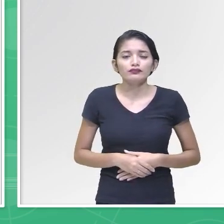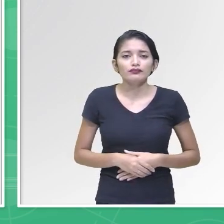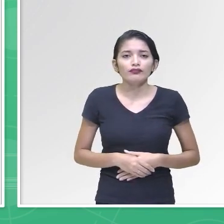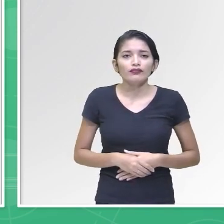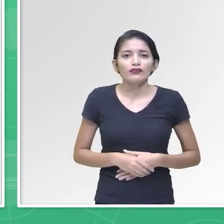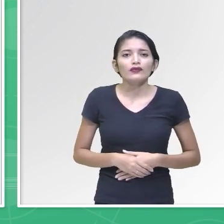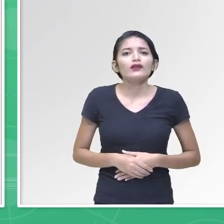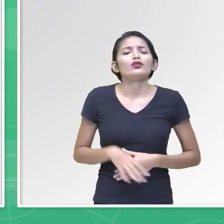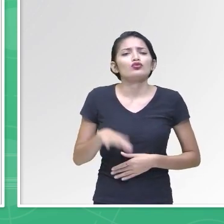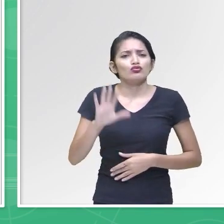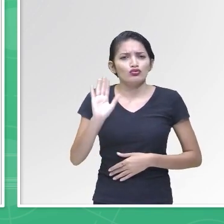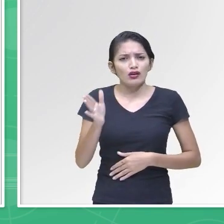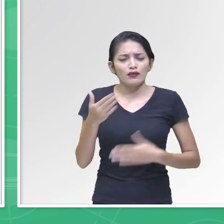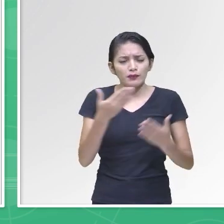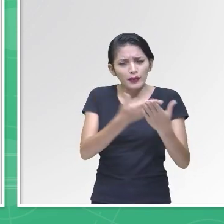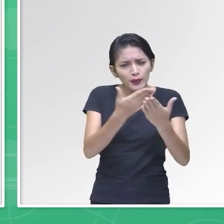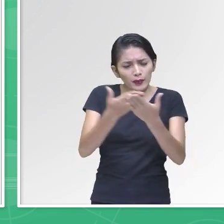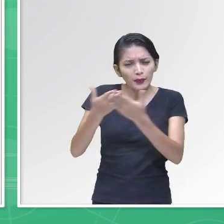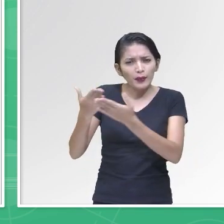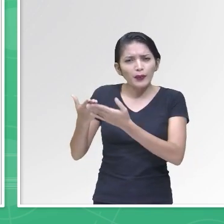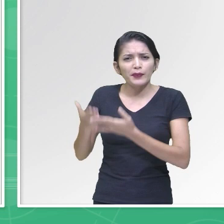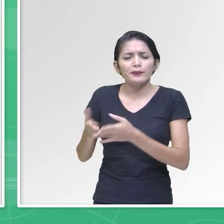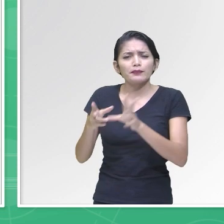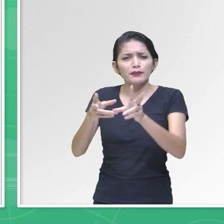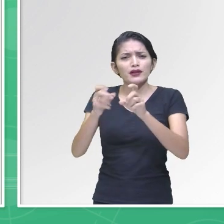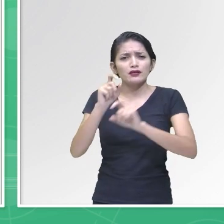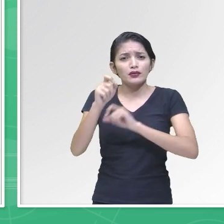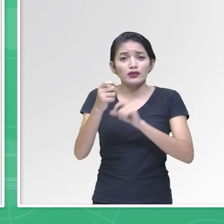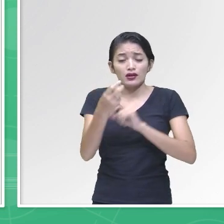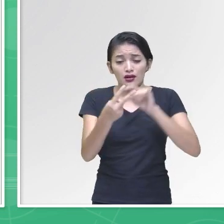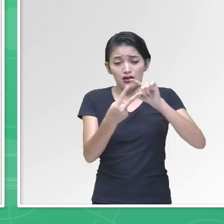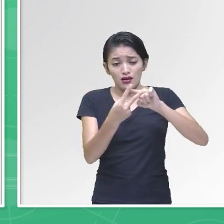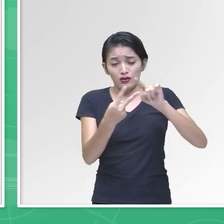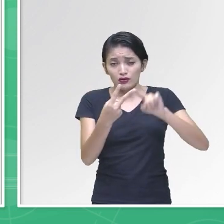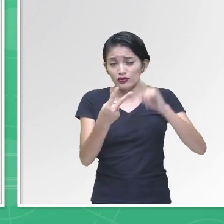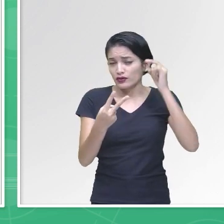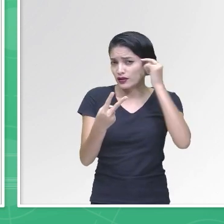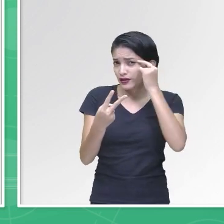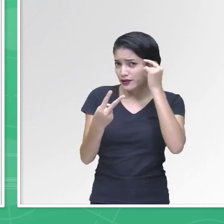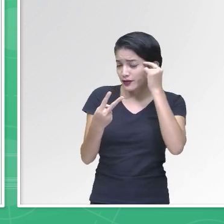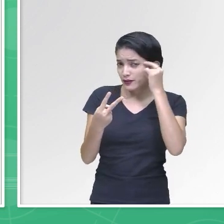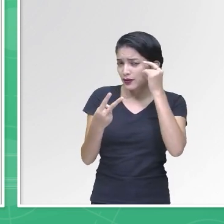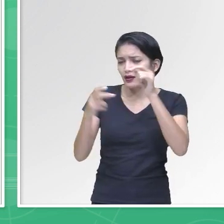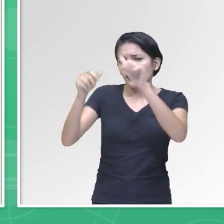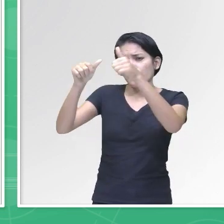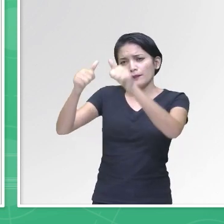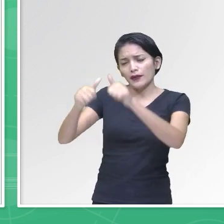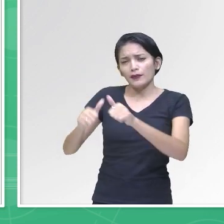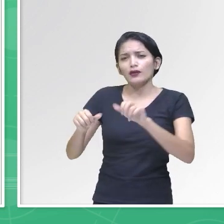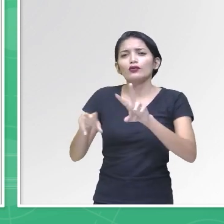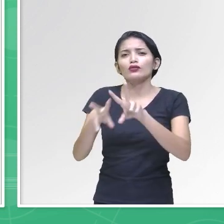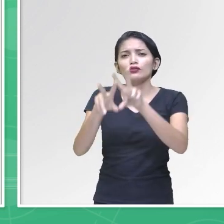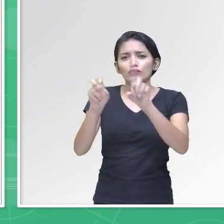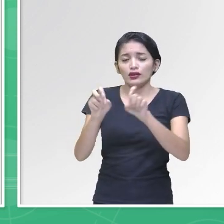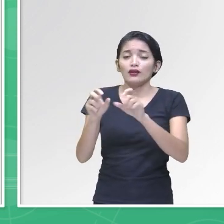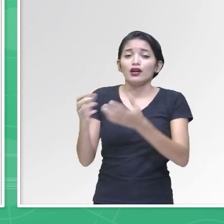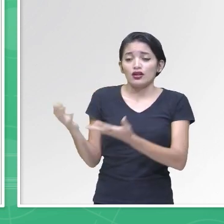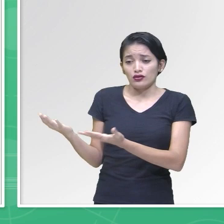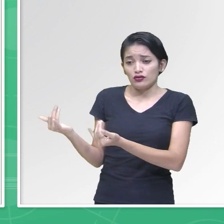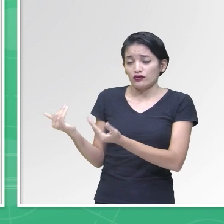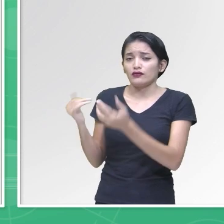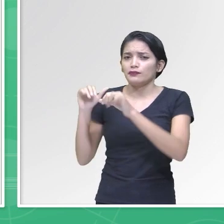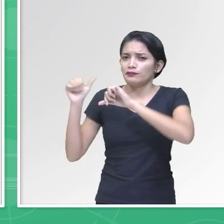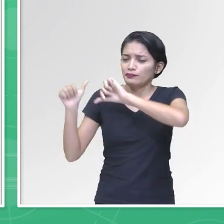foi estudado em aula, percebemos que existem duas perspectivas de análise do tema juventude